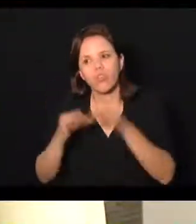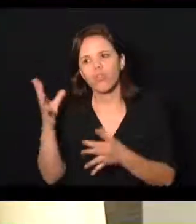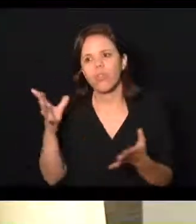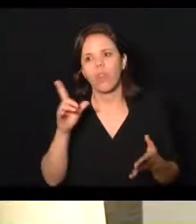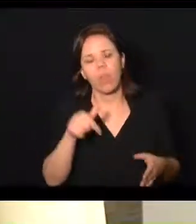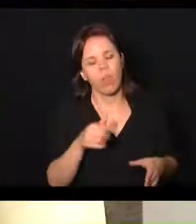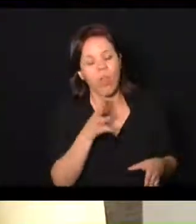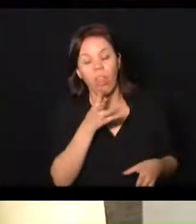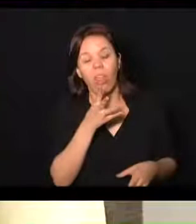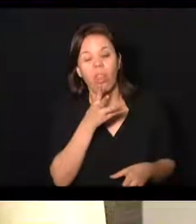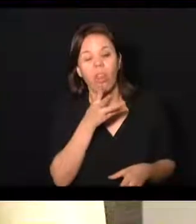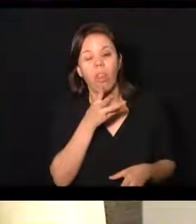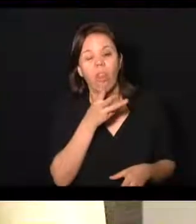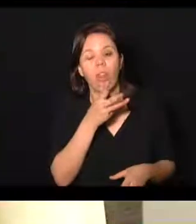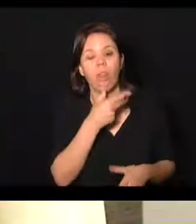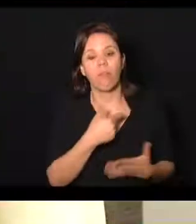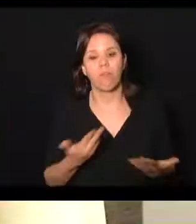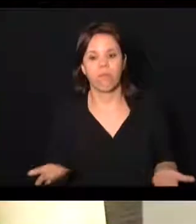morosa, é demorada.